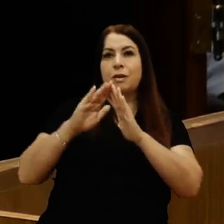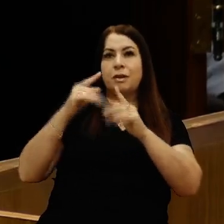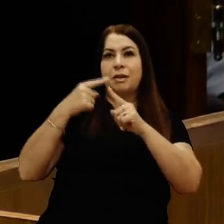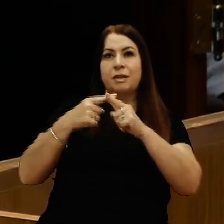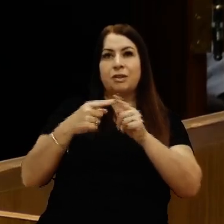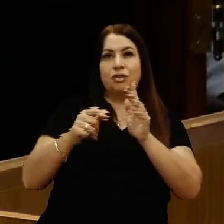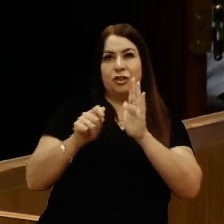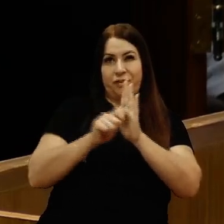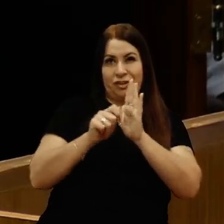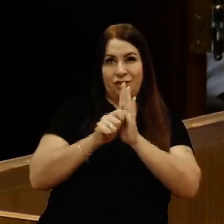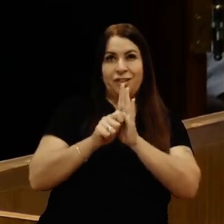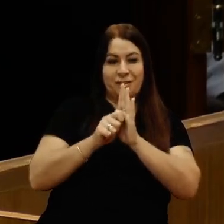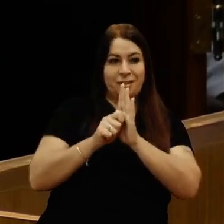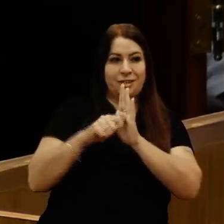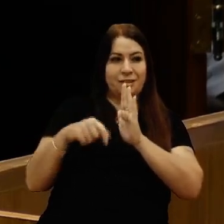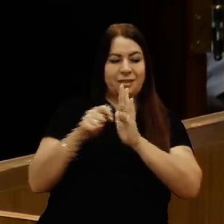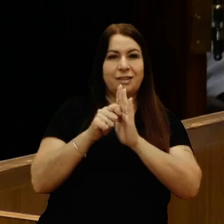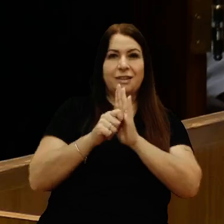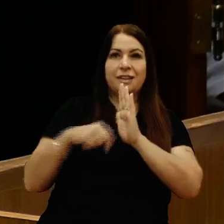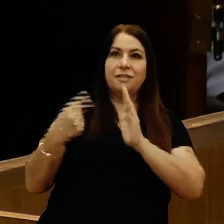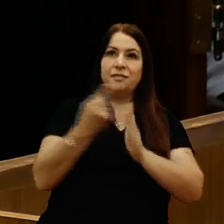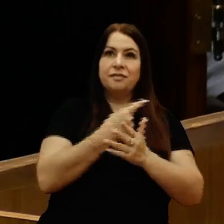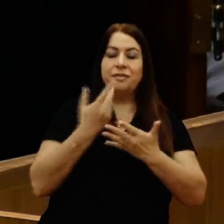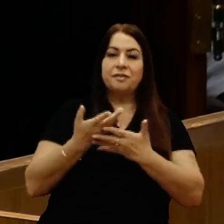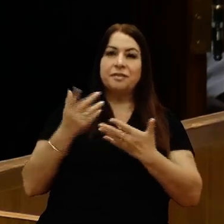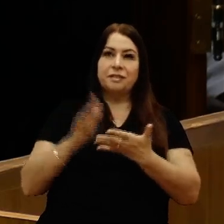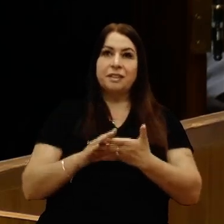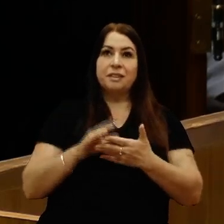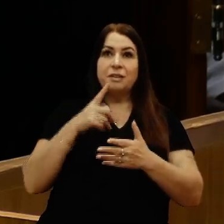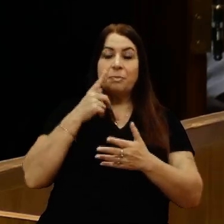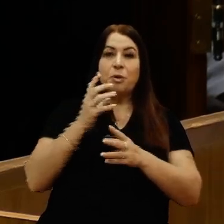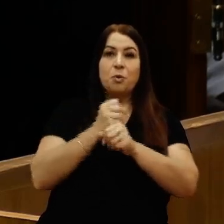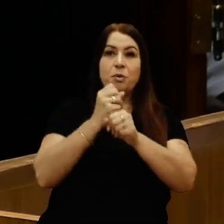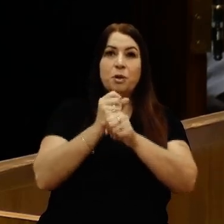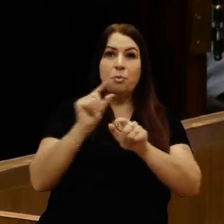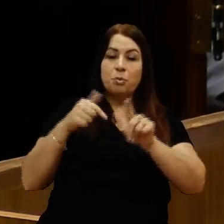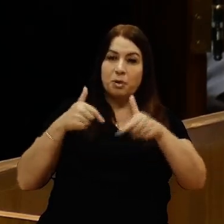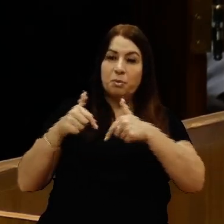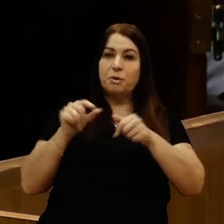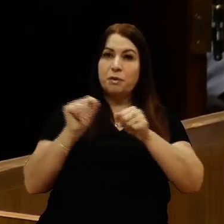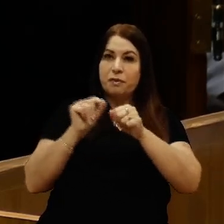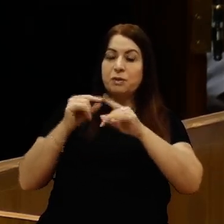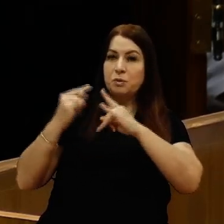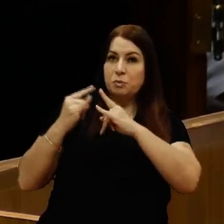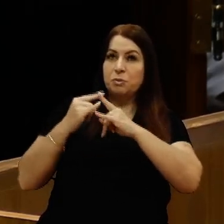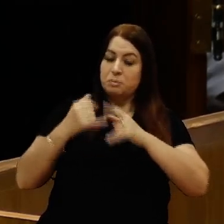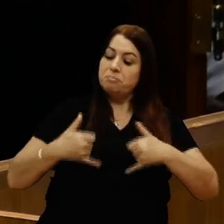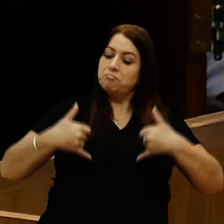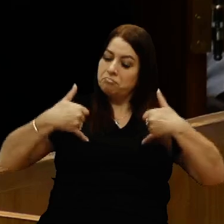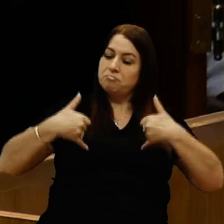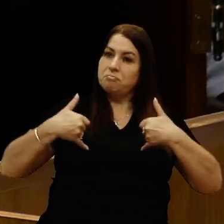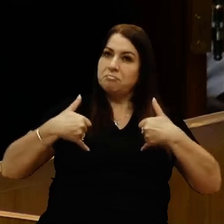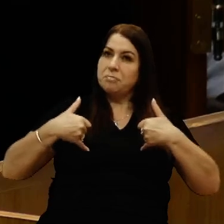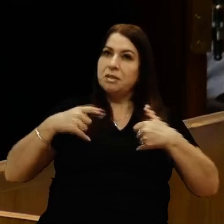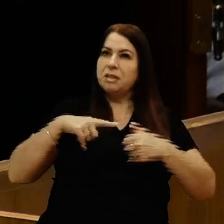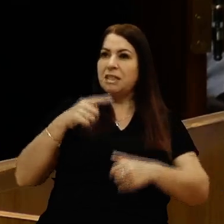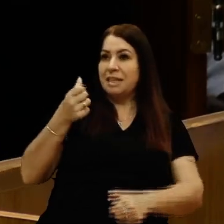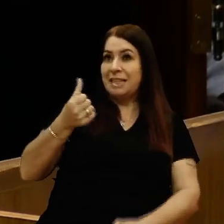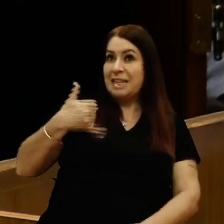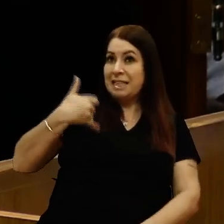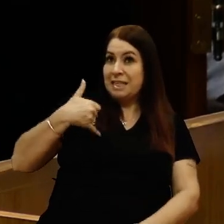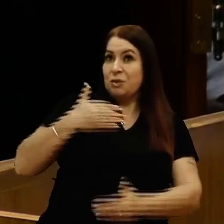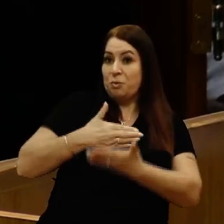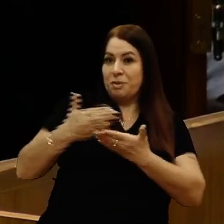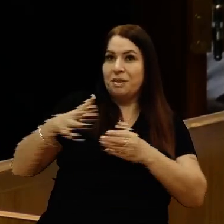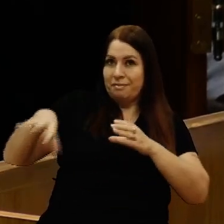Dia, e a gente foi convidado para estar aqui para contar um pouco do trabalho que esse clube faz. Para mim é uma honra. Desde que eu tinha 6 anos eu